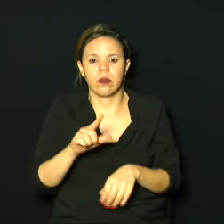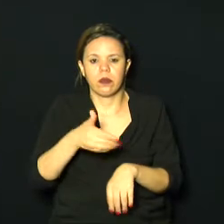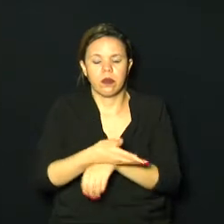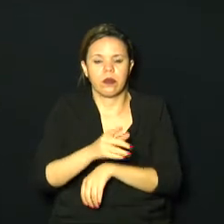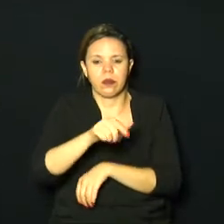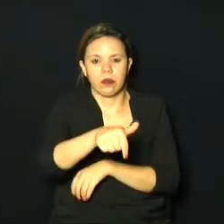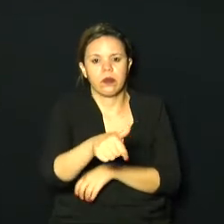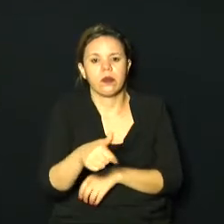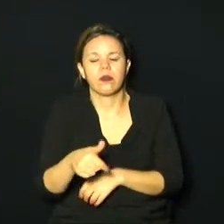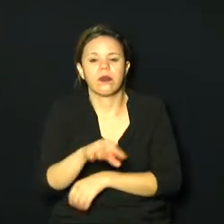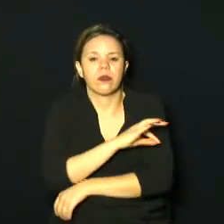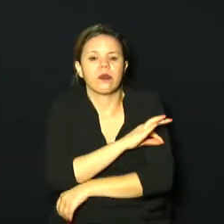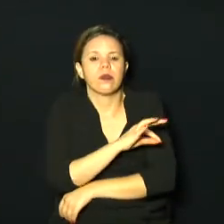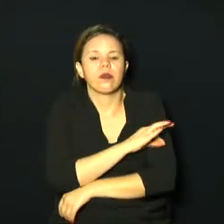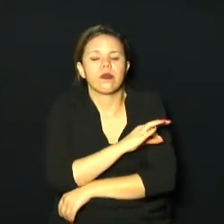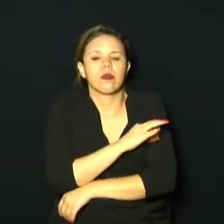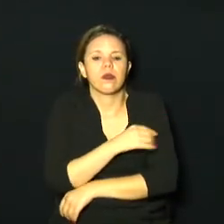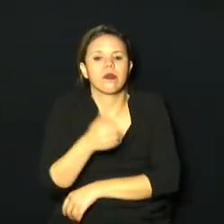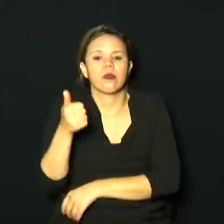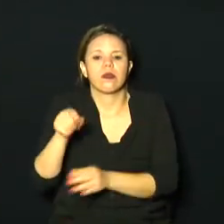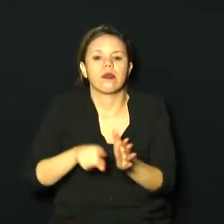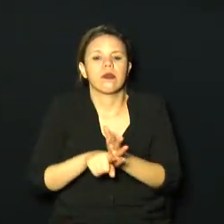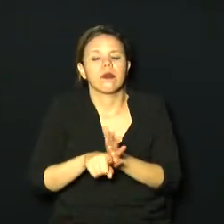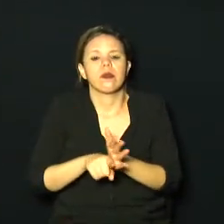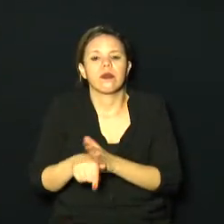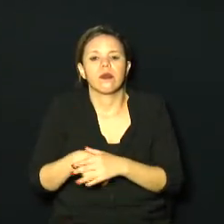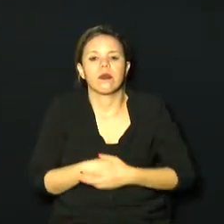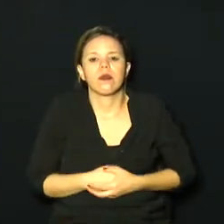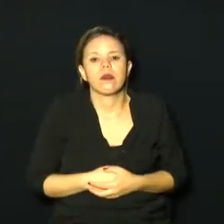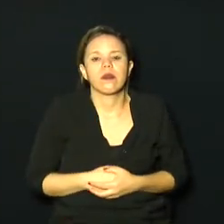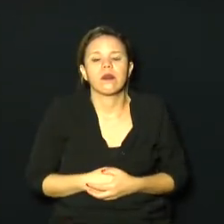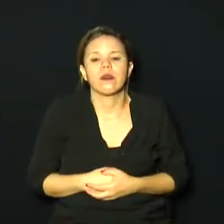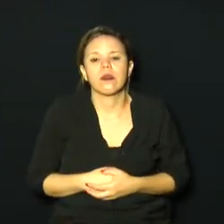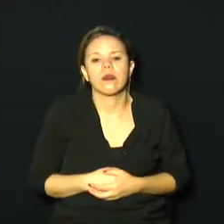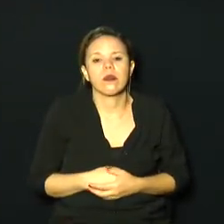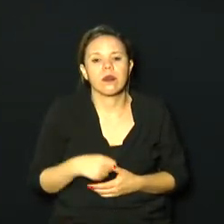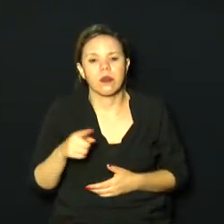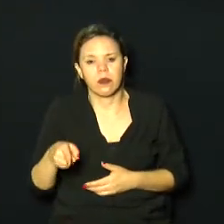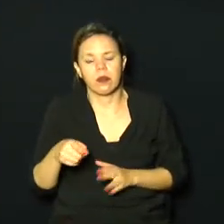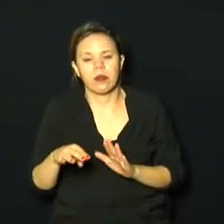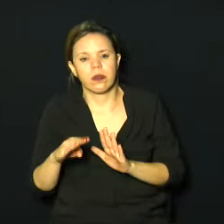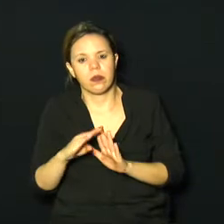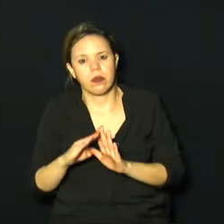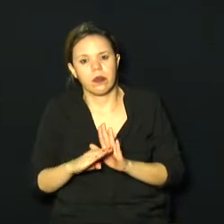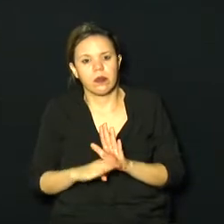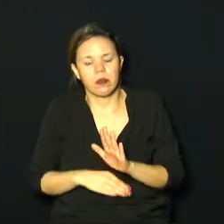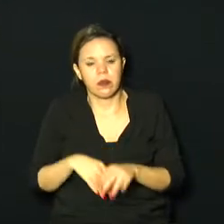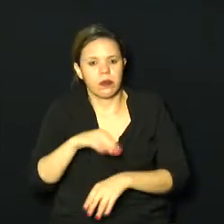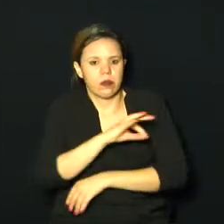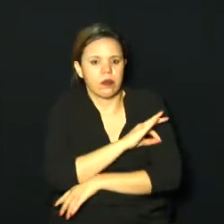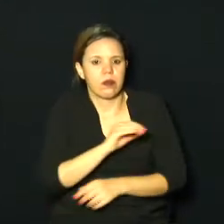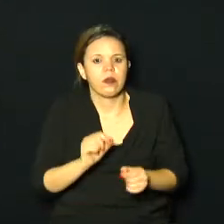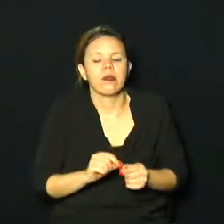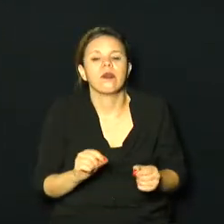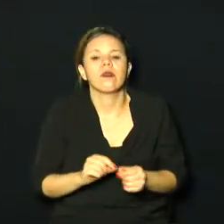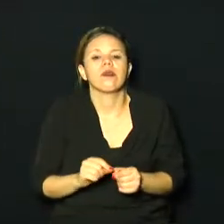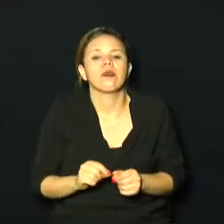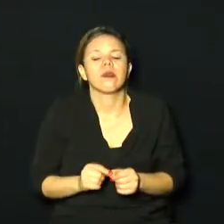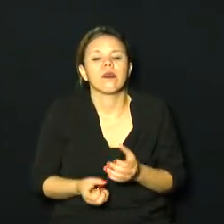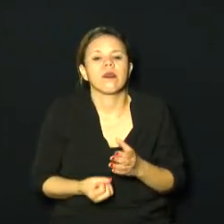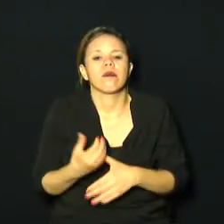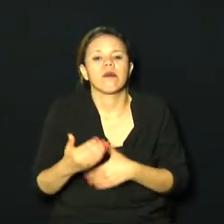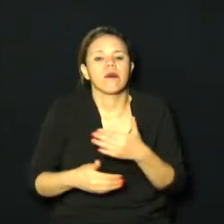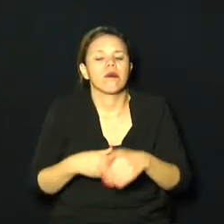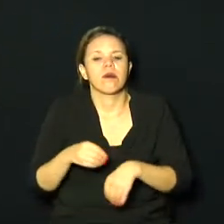depois, quando a prefeitura tinha feito o primeiro levantamento. Então, essa lista e essa forma como a prefeitura faz, reproduz